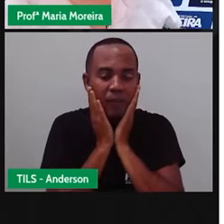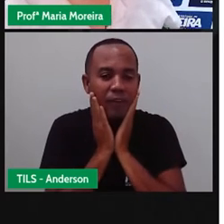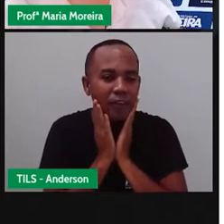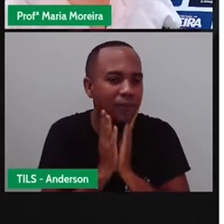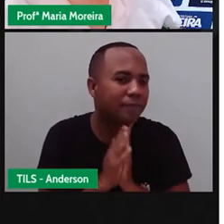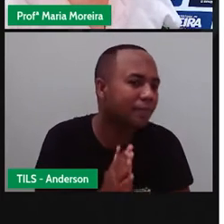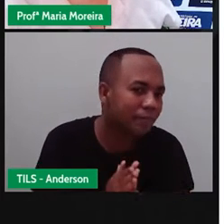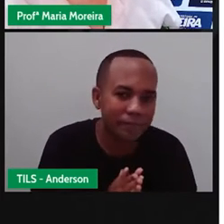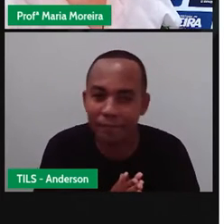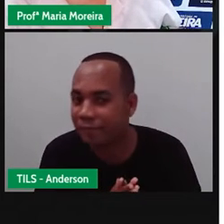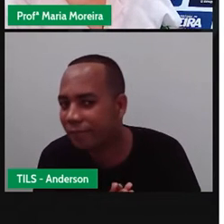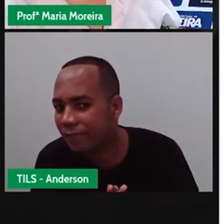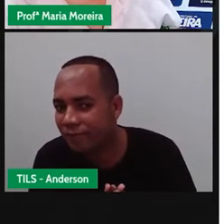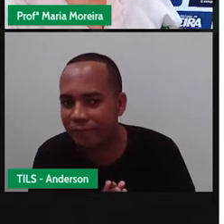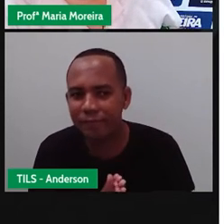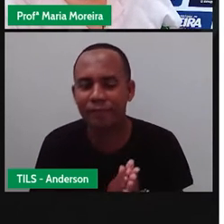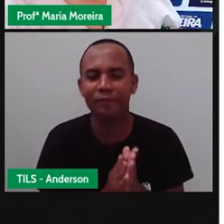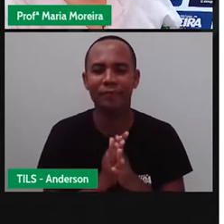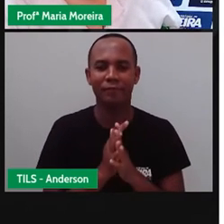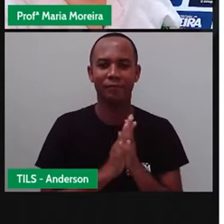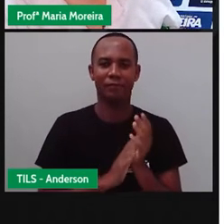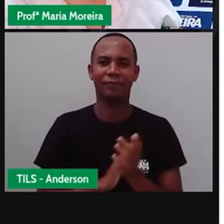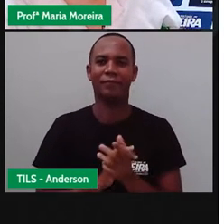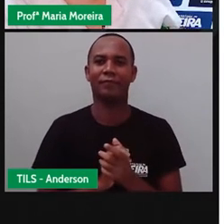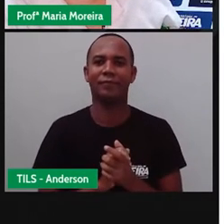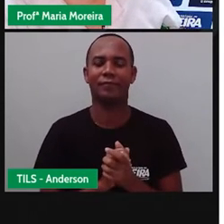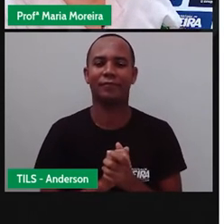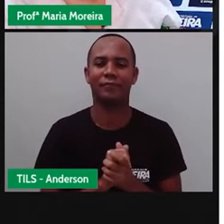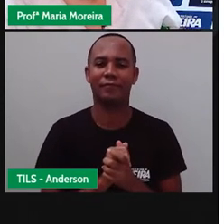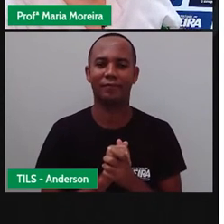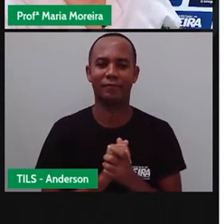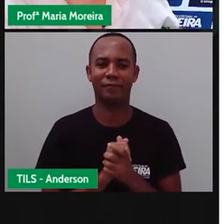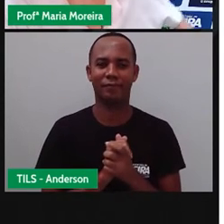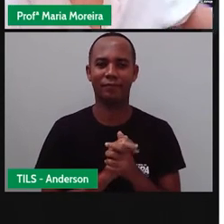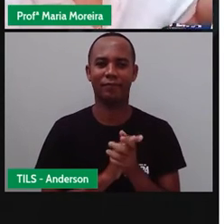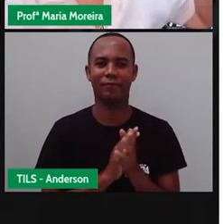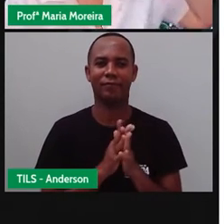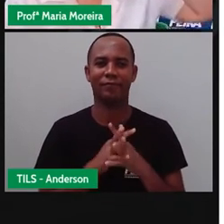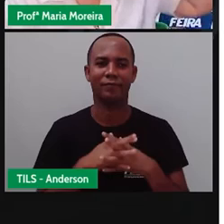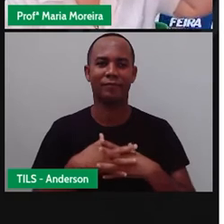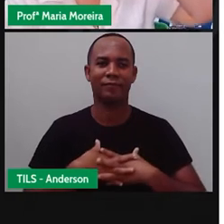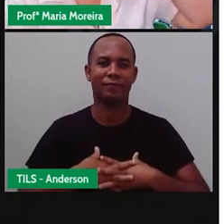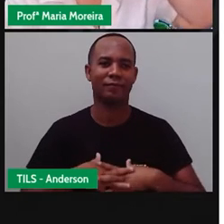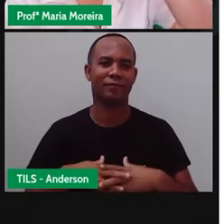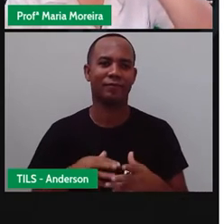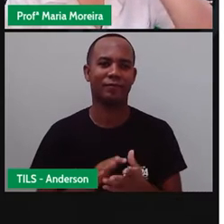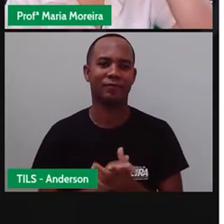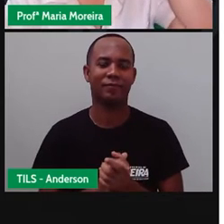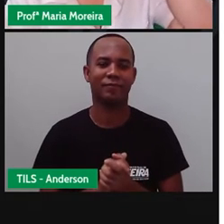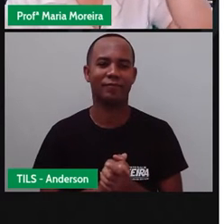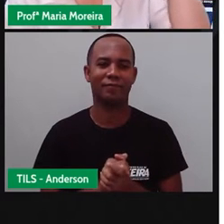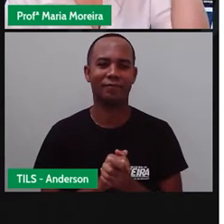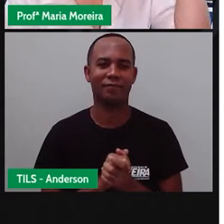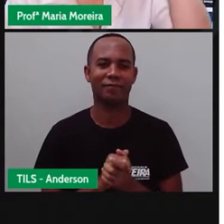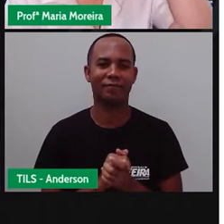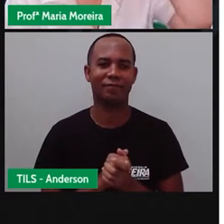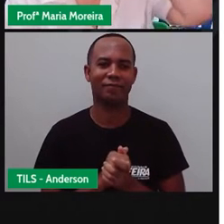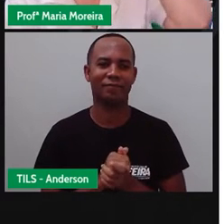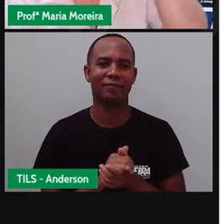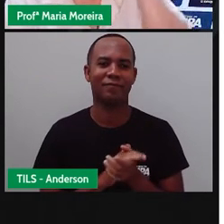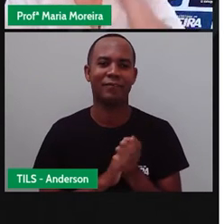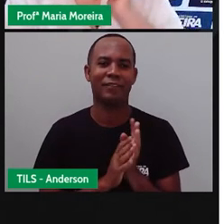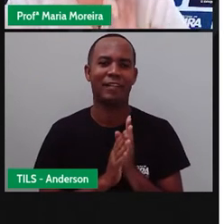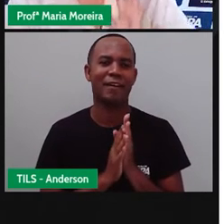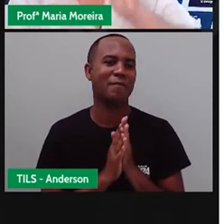e percebo Anderson cortou o cabelo Olha só deu um tapa no visor a próxima também até você meu lacinho de volta